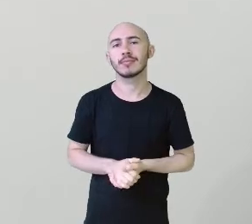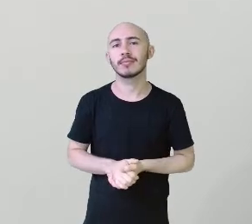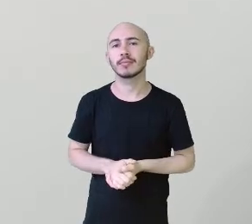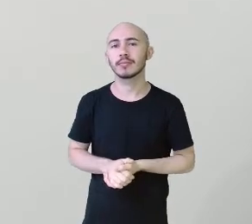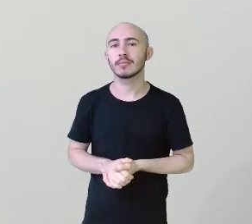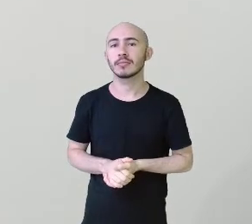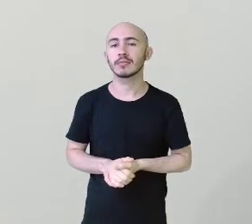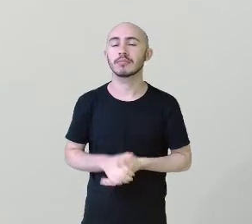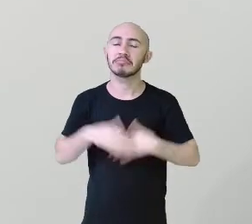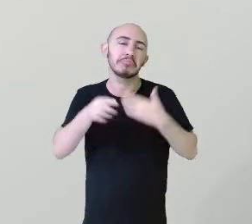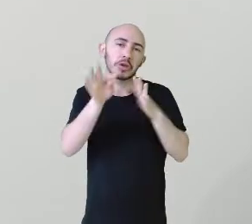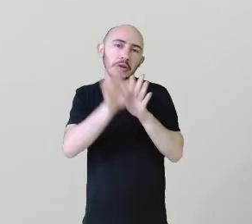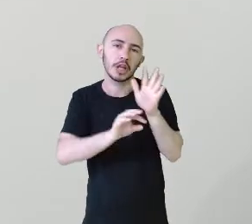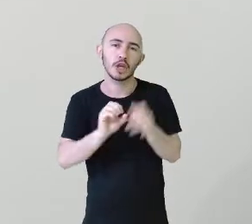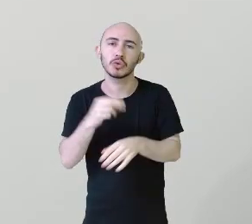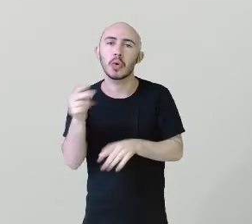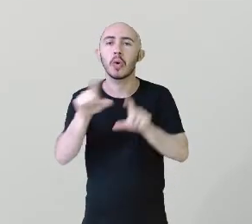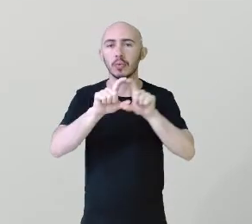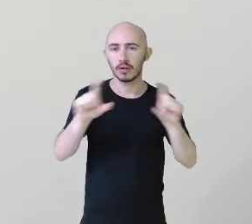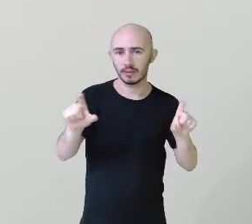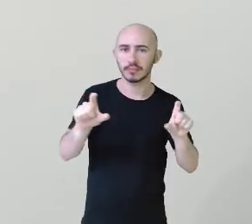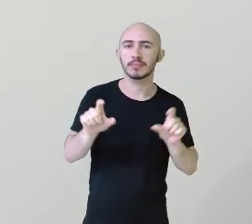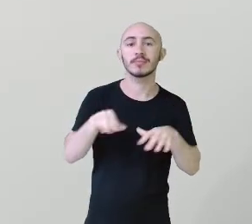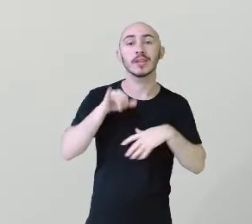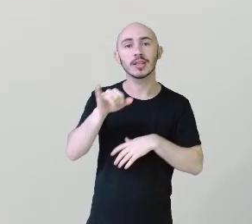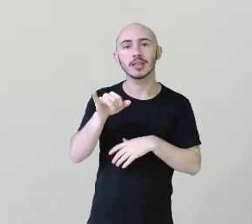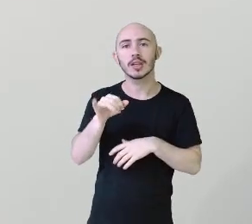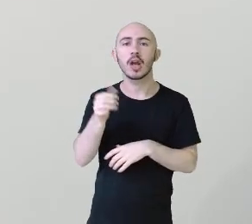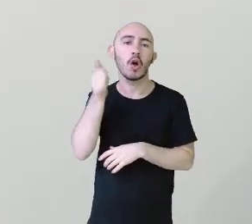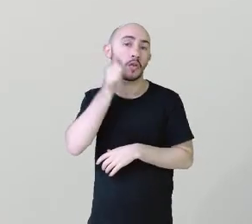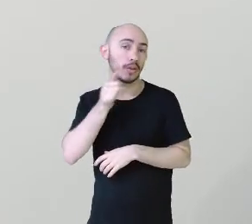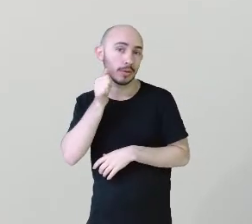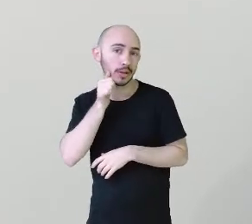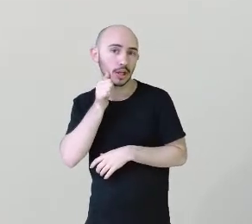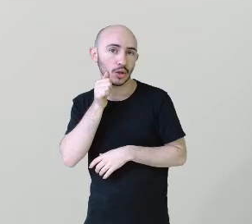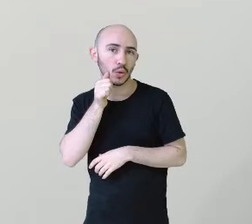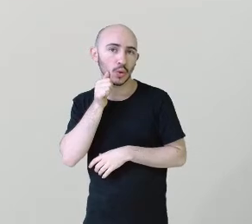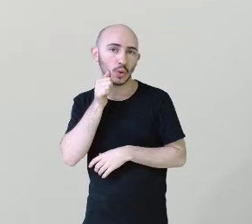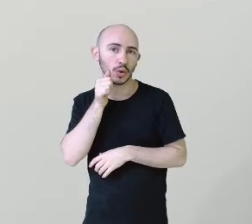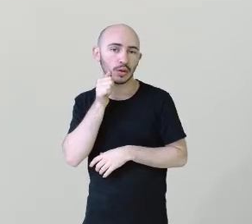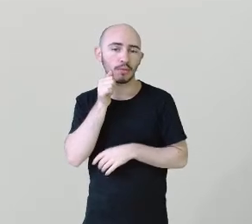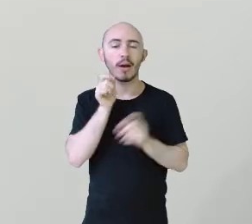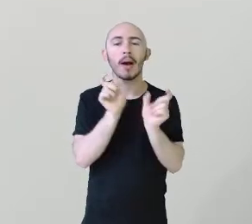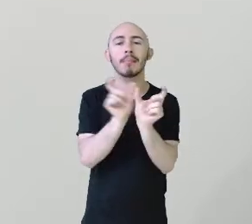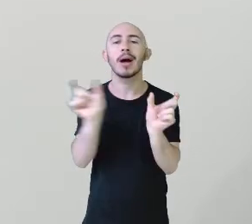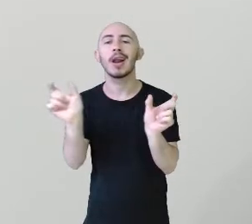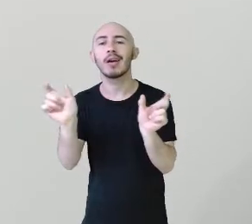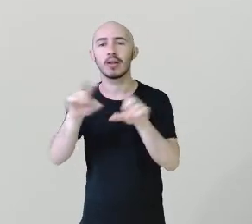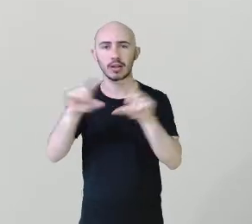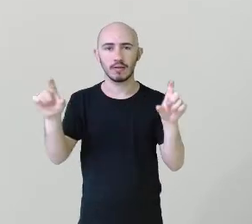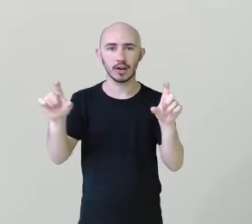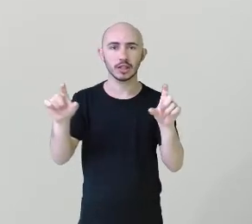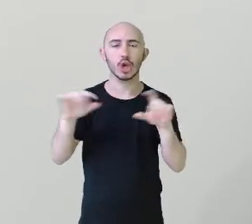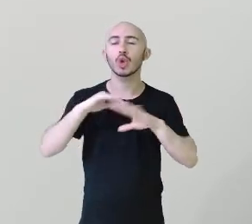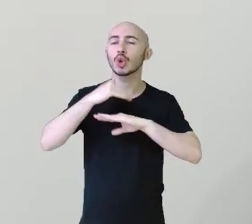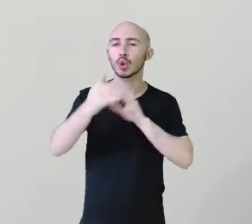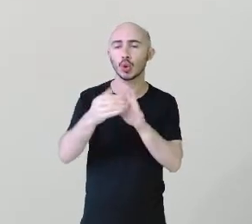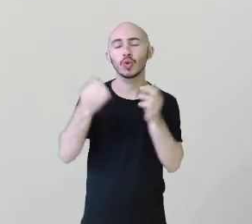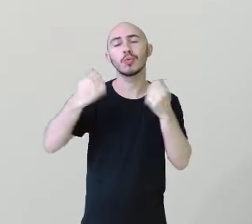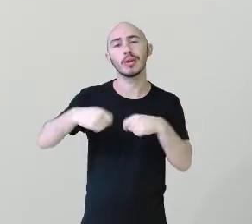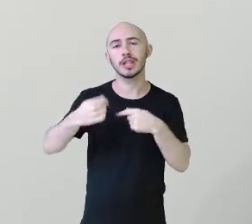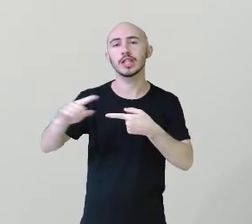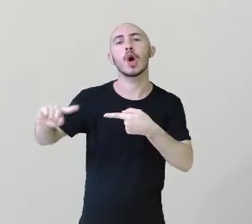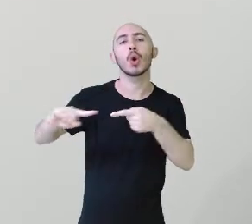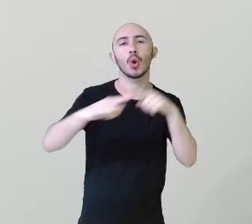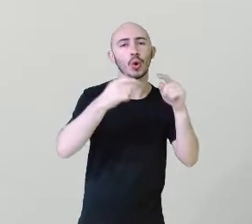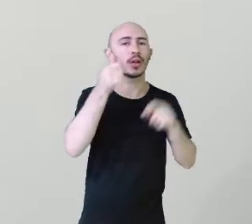no texto, na frase. Então, se ele está no feminino, todos os outros termos devem estar no feminino. Se ele está